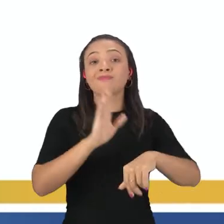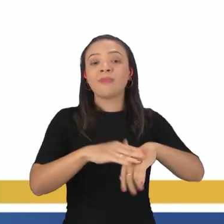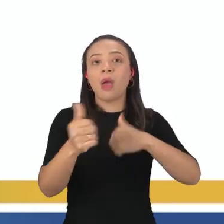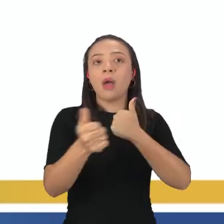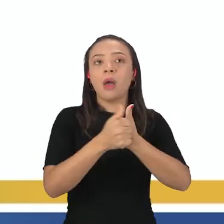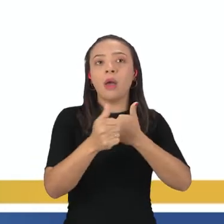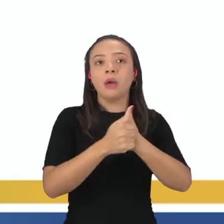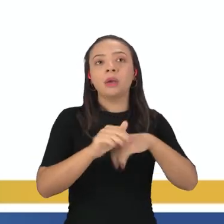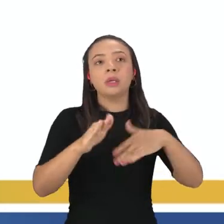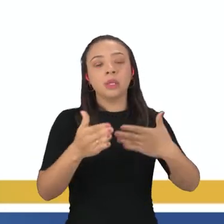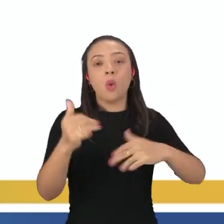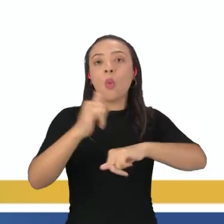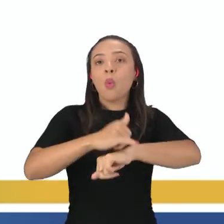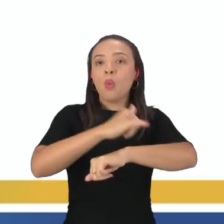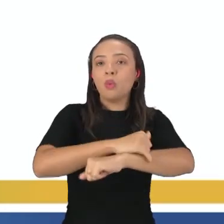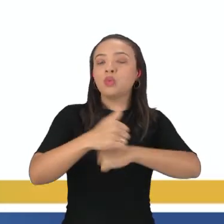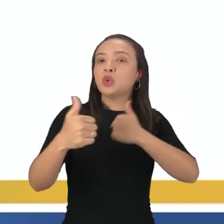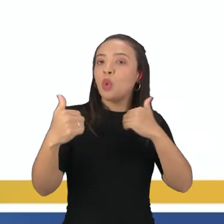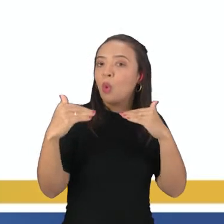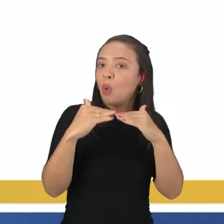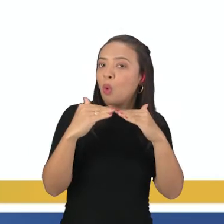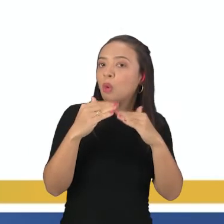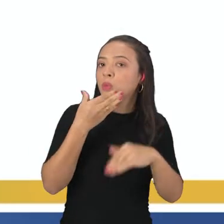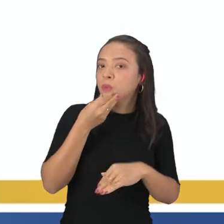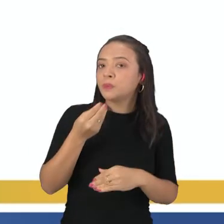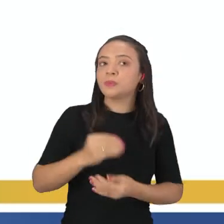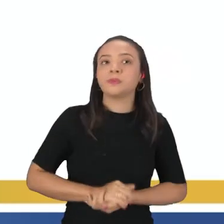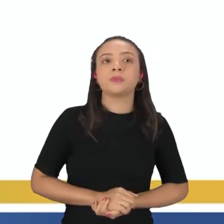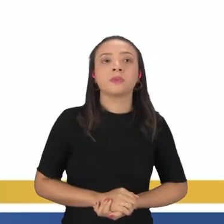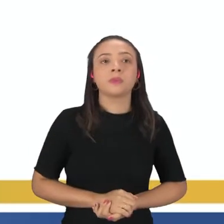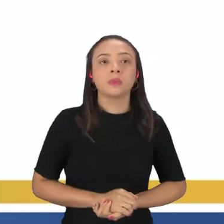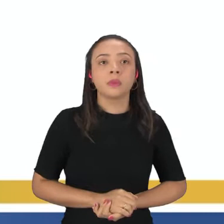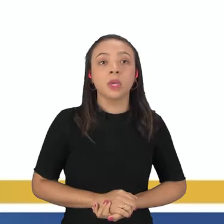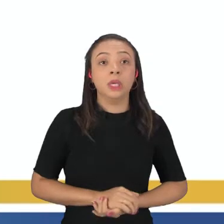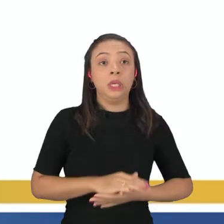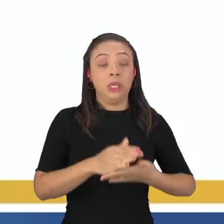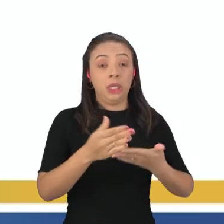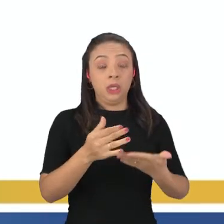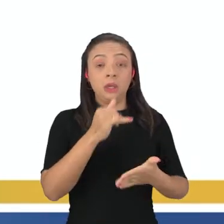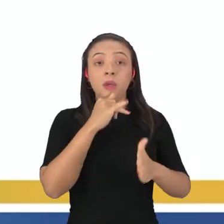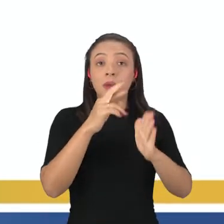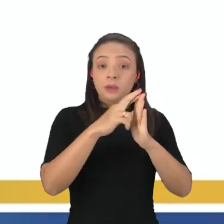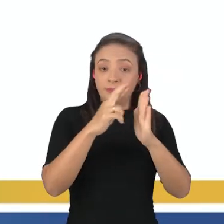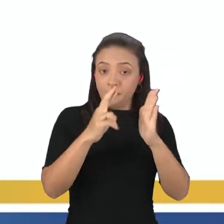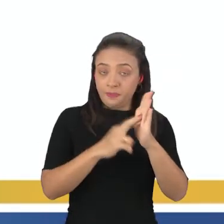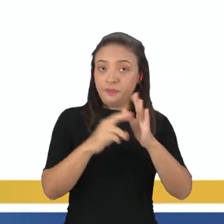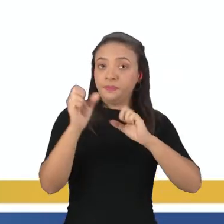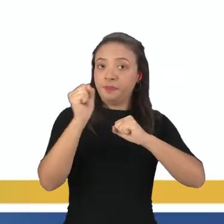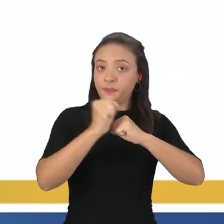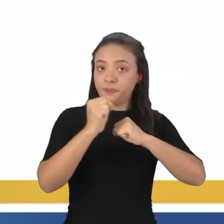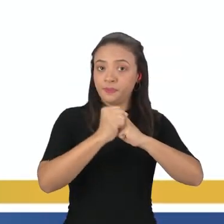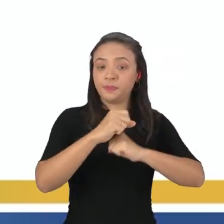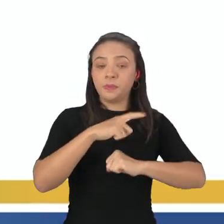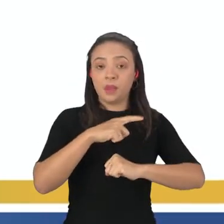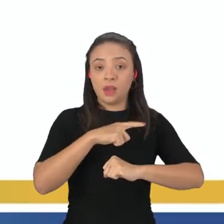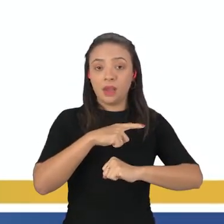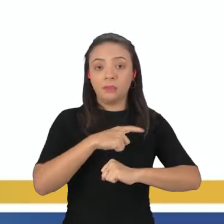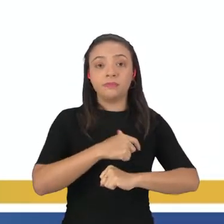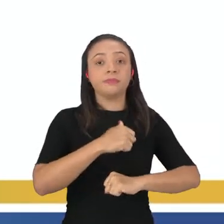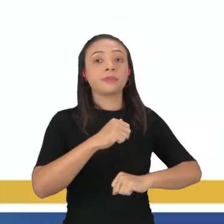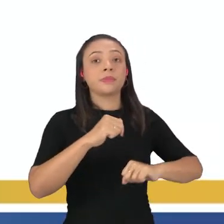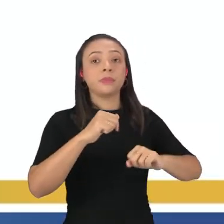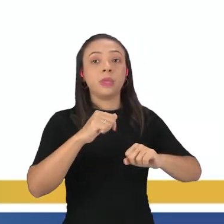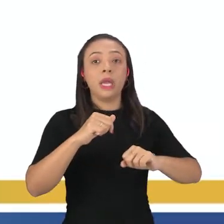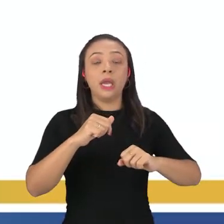gordo vai concordar com o homem, beleza? No caso da regra para os substantivos com gêneros